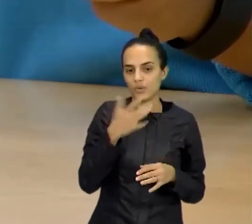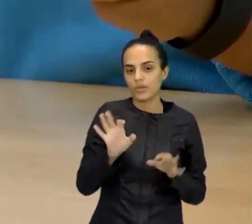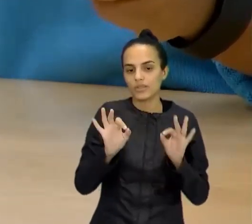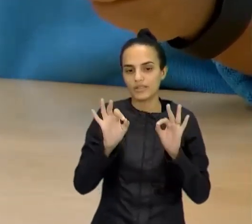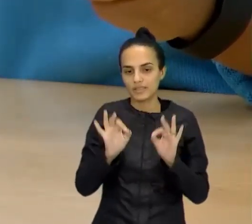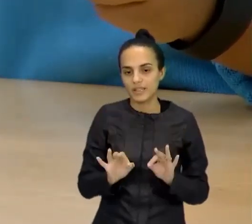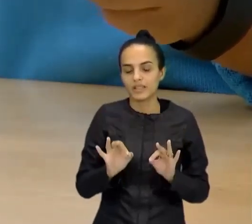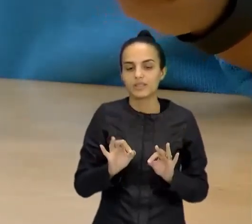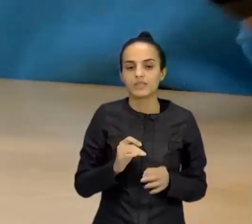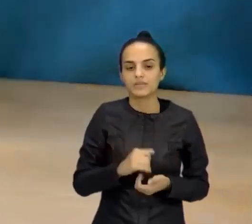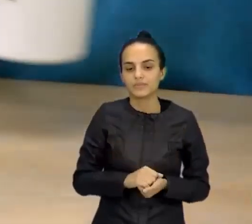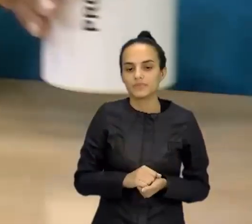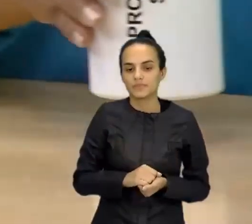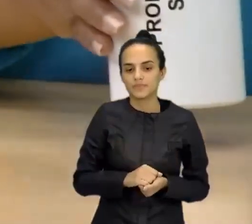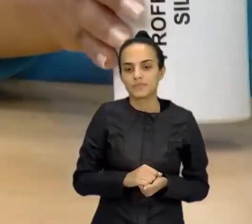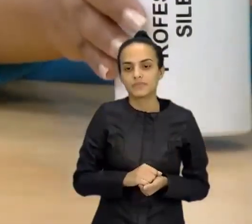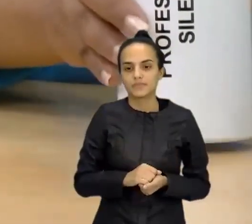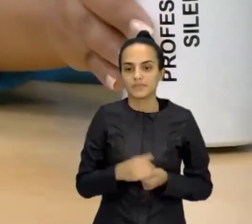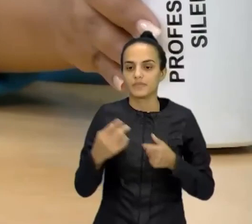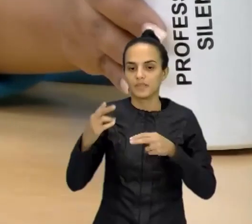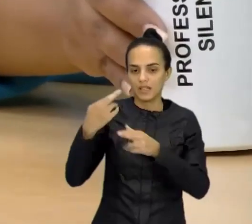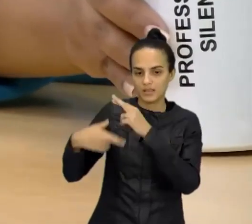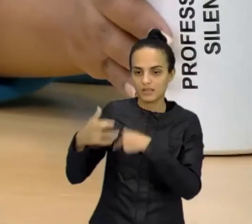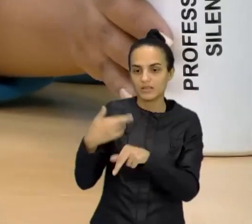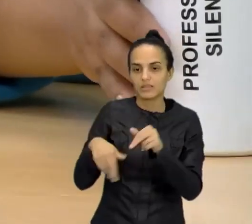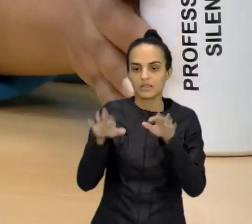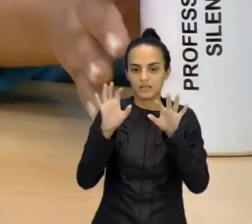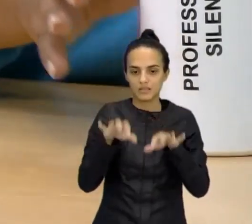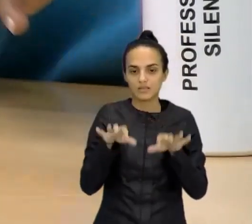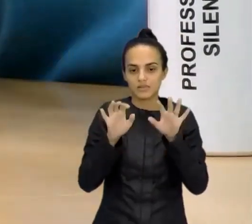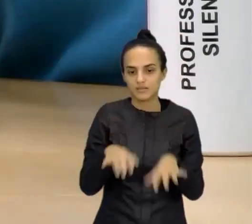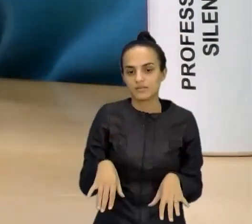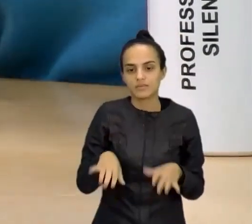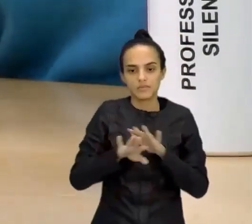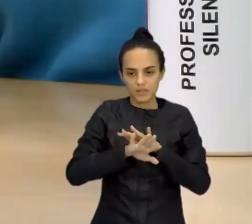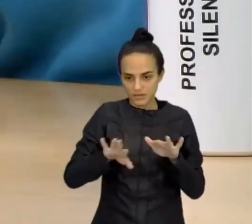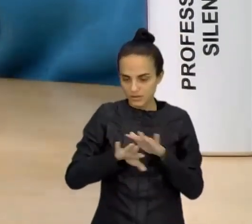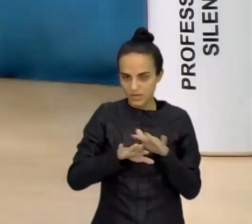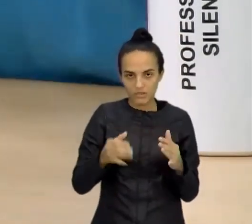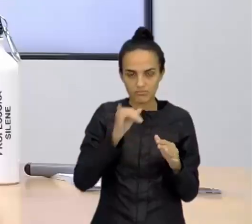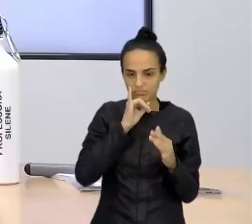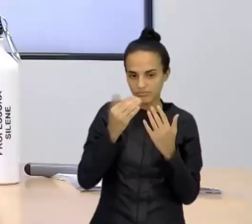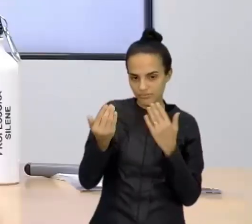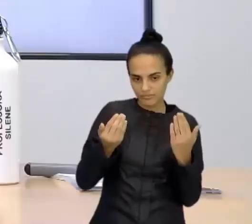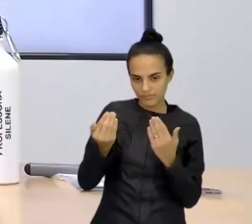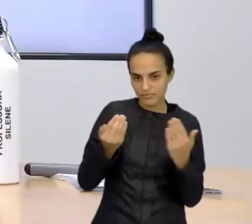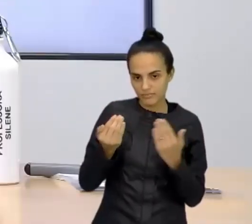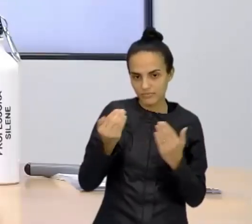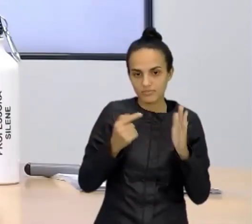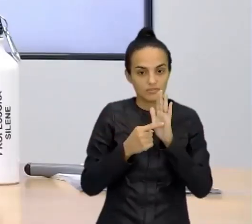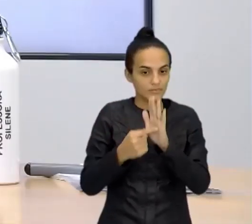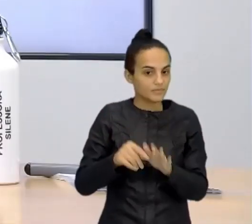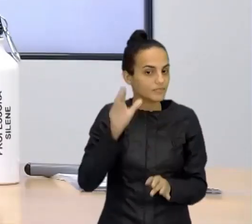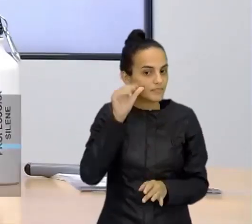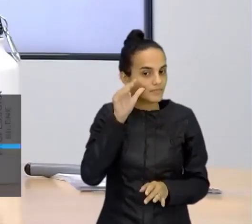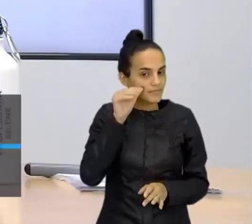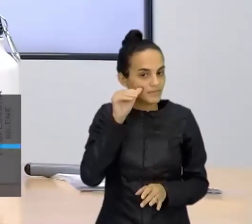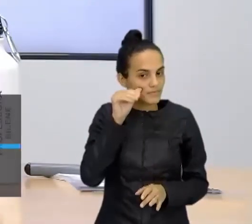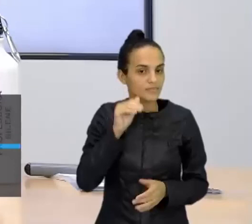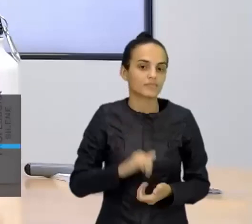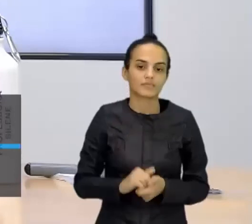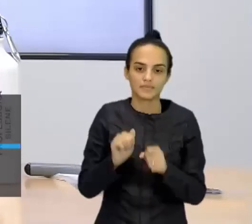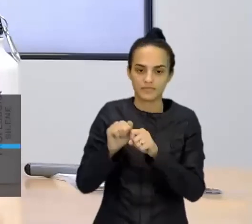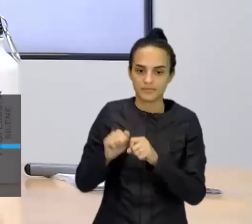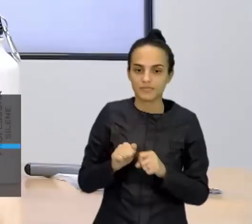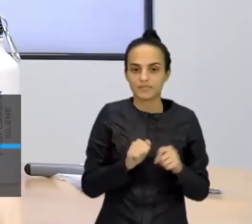cor diferente, que é a questão relacionada à chuva. Isso aqui é só para ilustrar mesmo, para vocês terem a curiosidade de